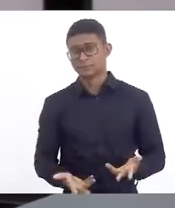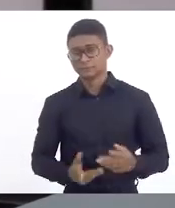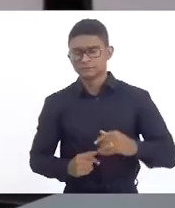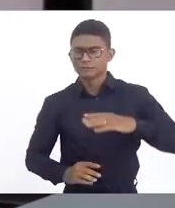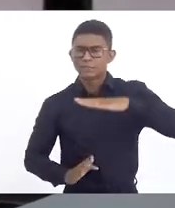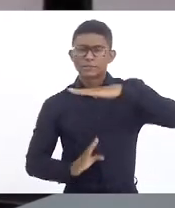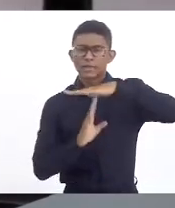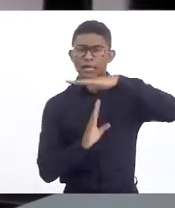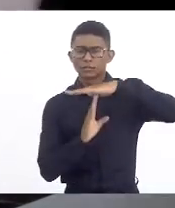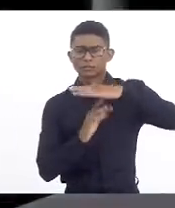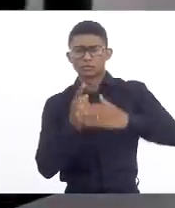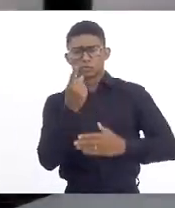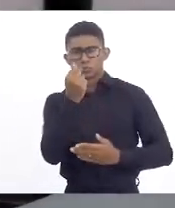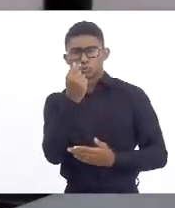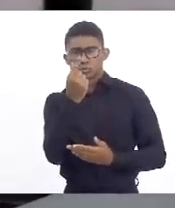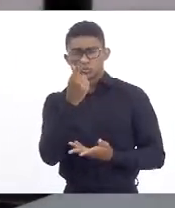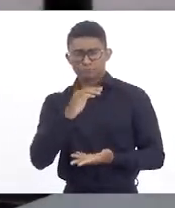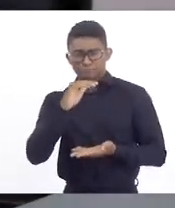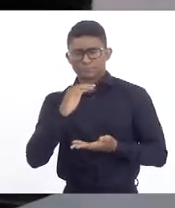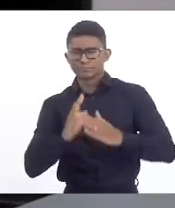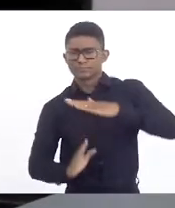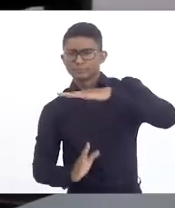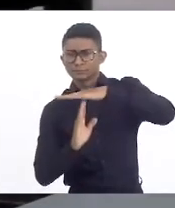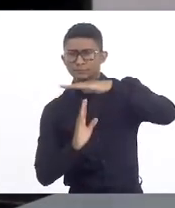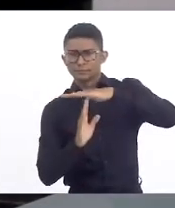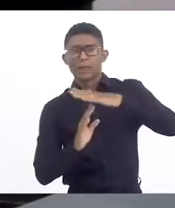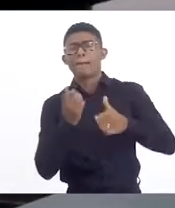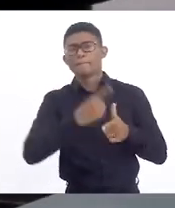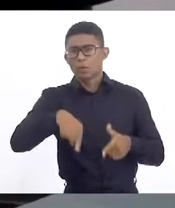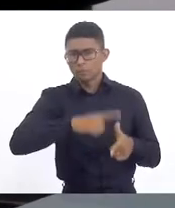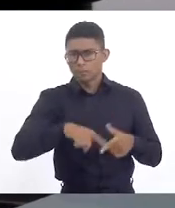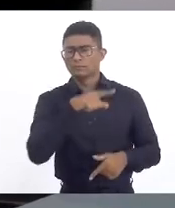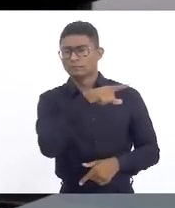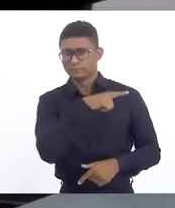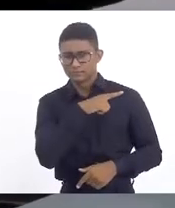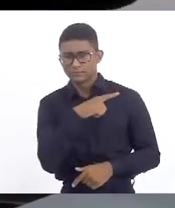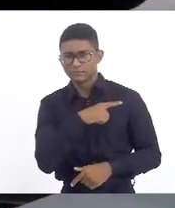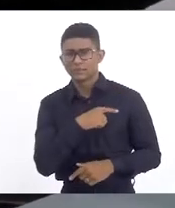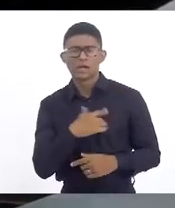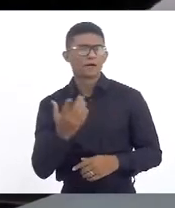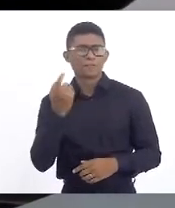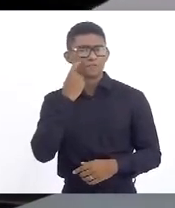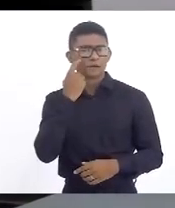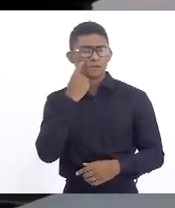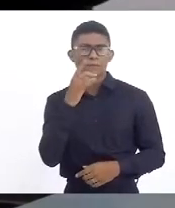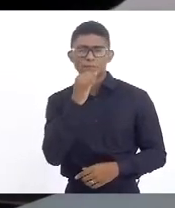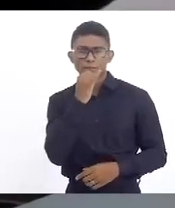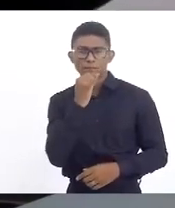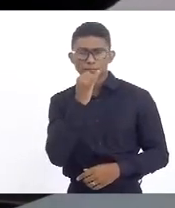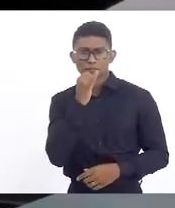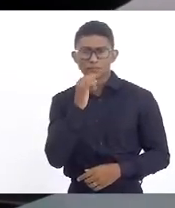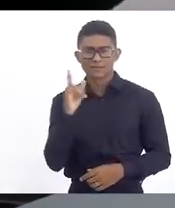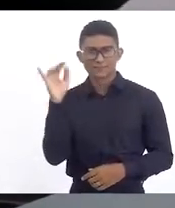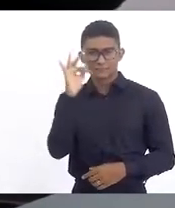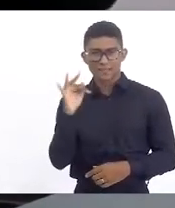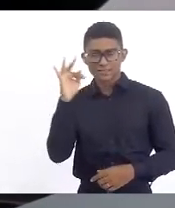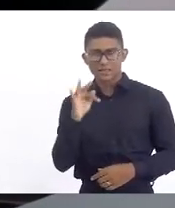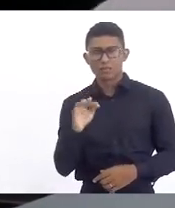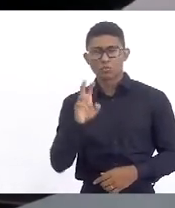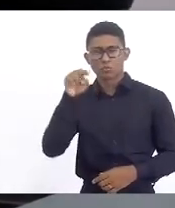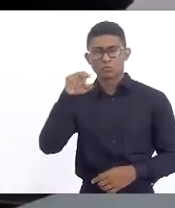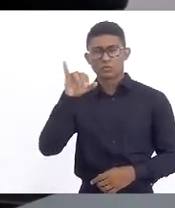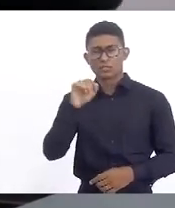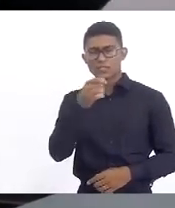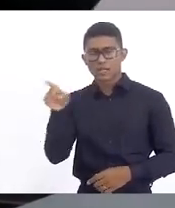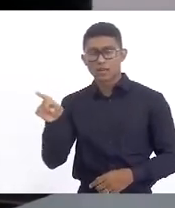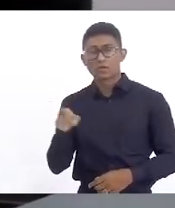Então, o teto de gasto tem, inclusive, esse problema. Você veja o que, que a União está passando agora. Né? Ela mesmo que inventou o que, que ela está passando com